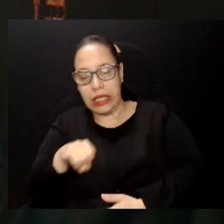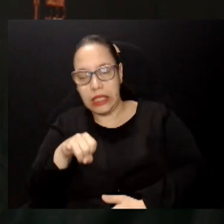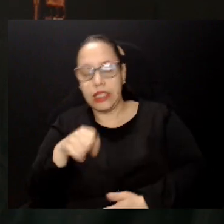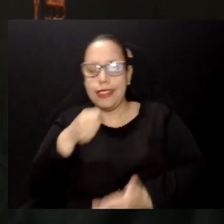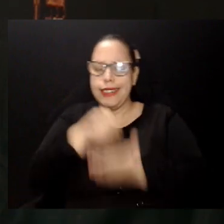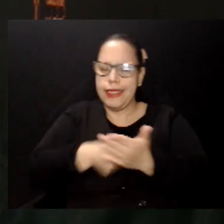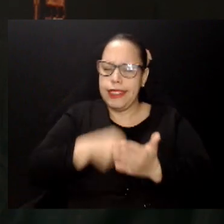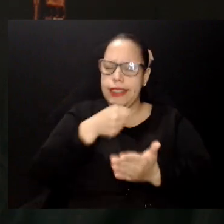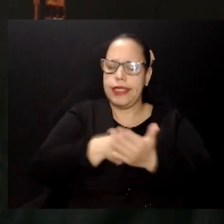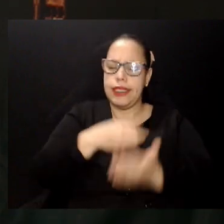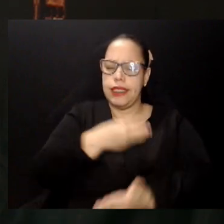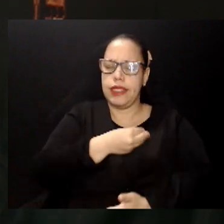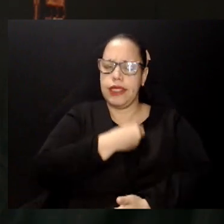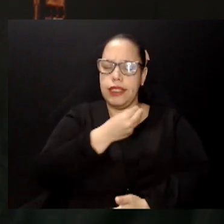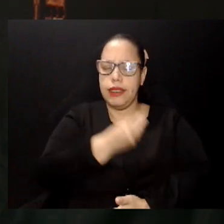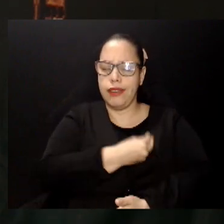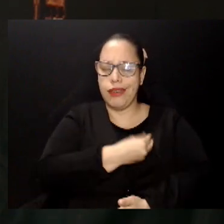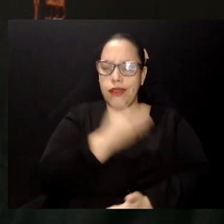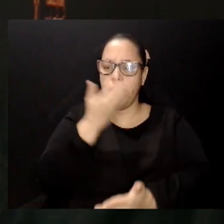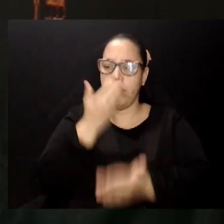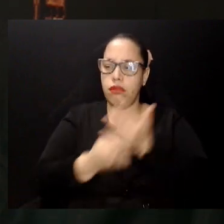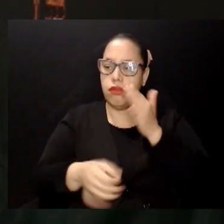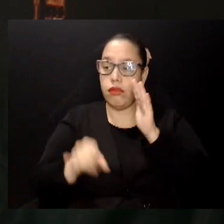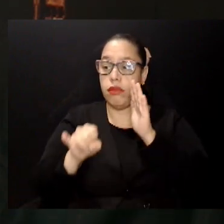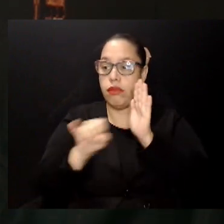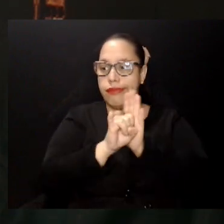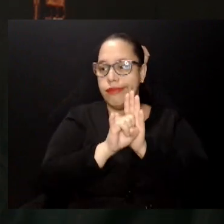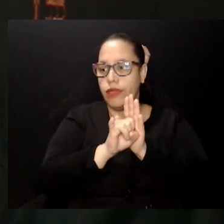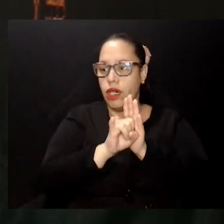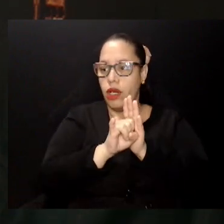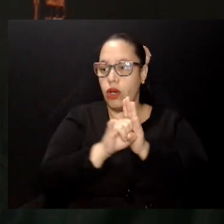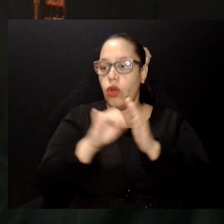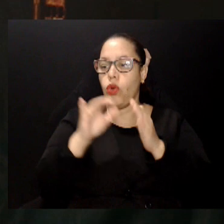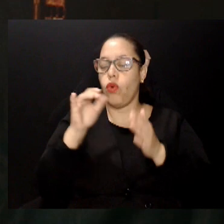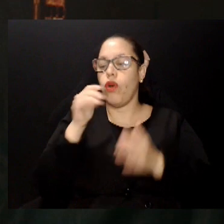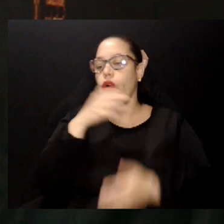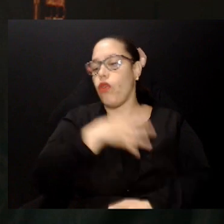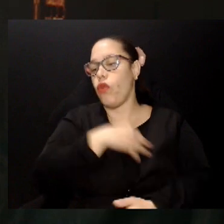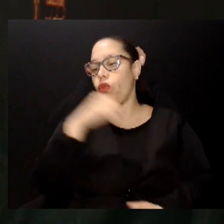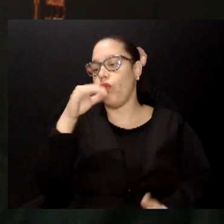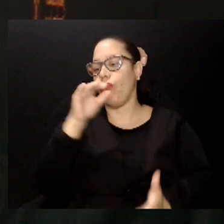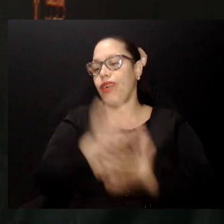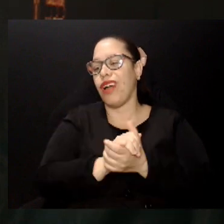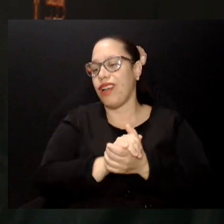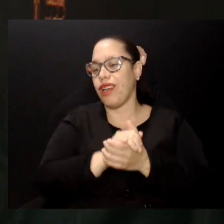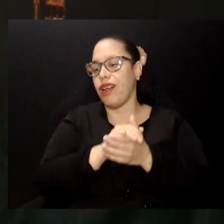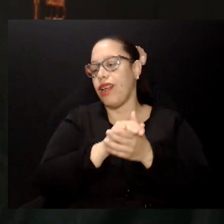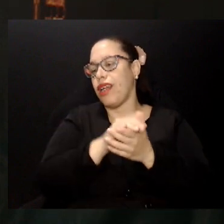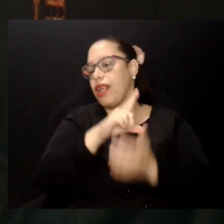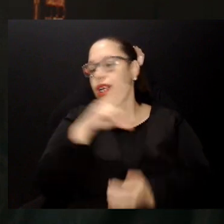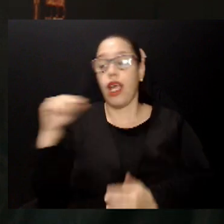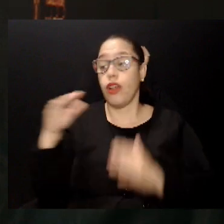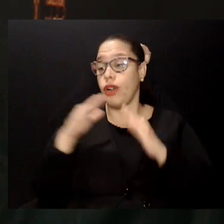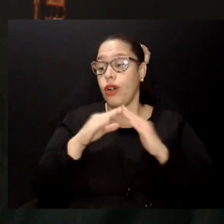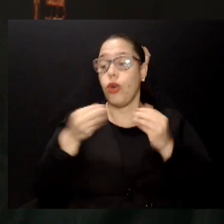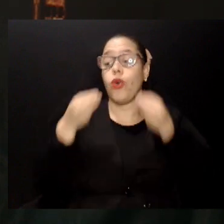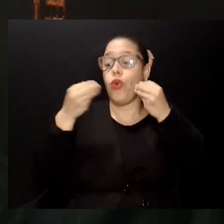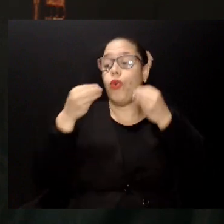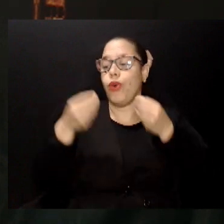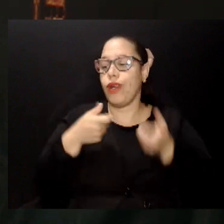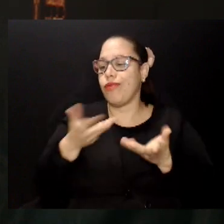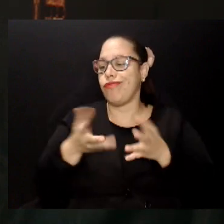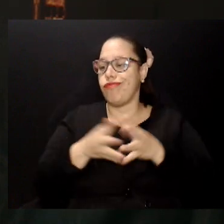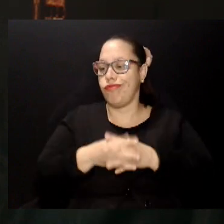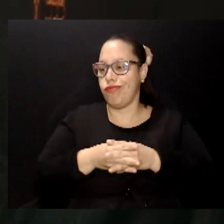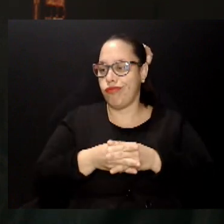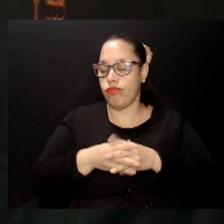sua identidade que na volta vai ser um caminho bem árduo. Então, é importante a gente manejar, claro, cuidando sempre